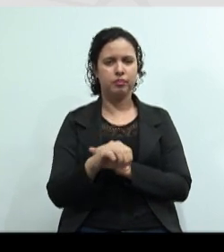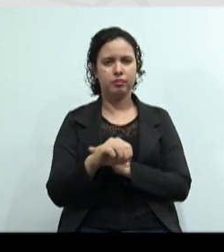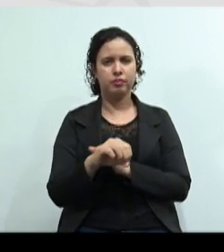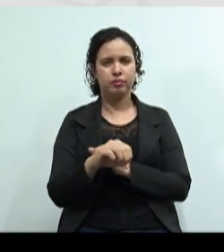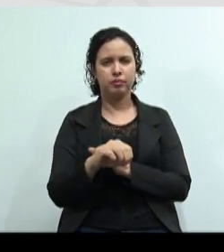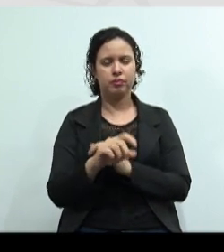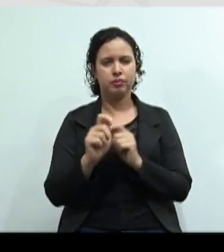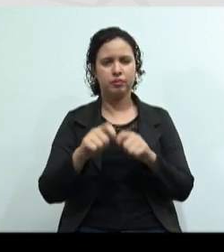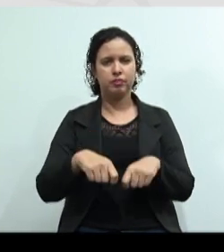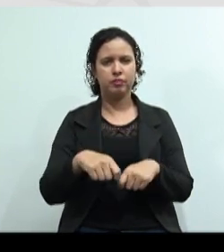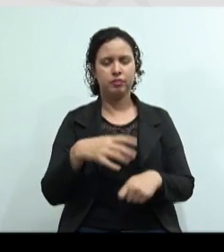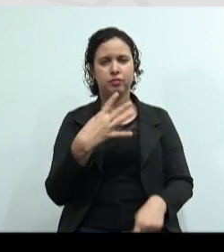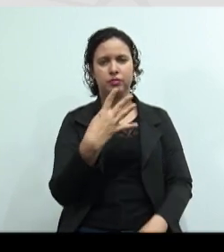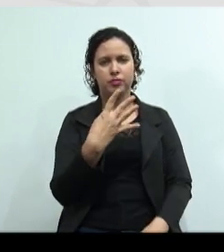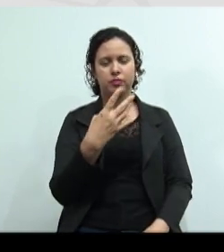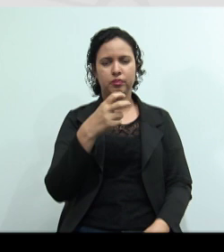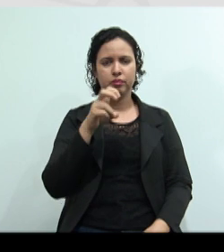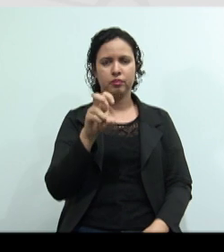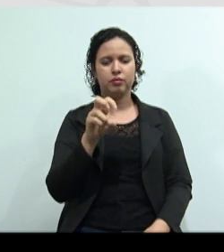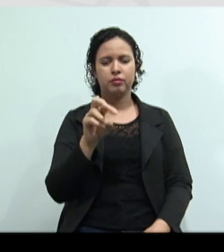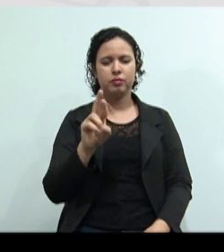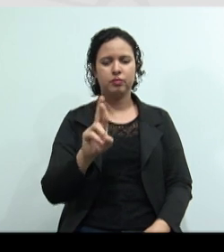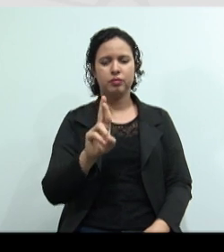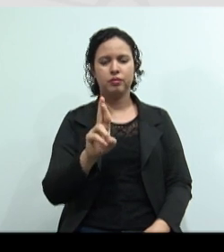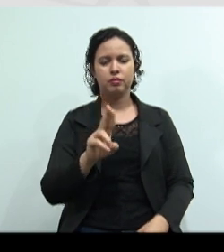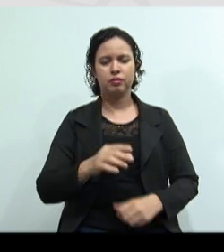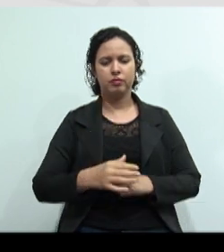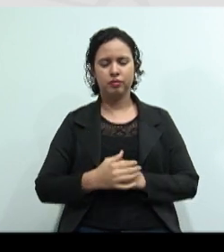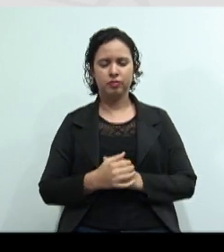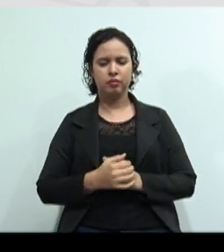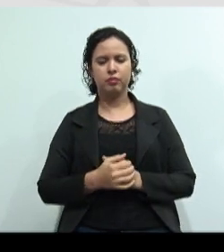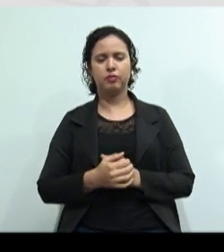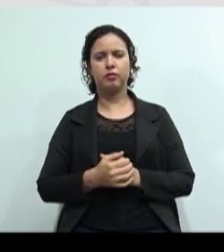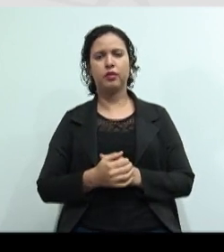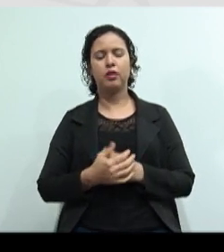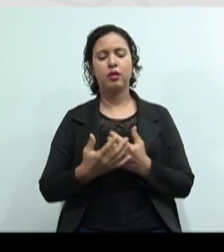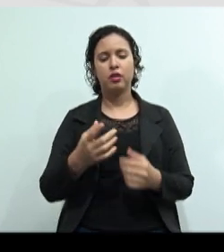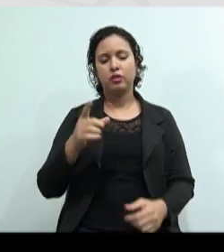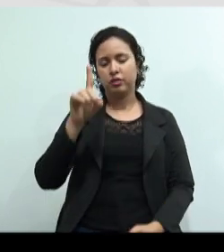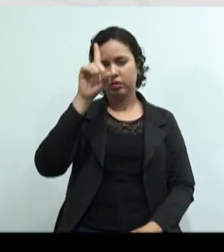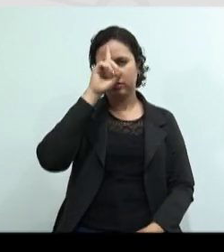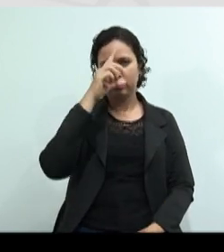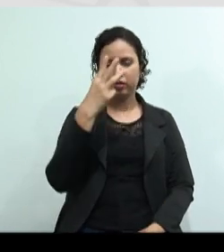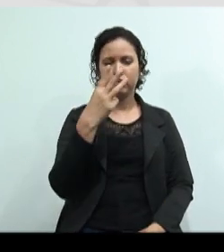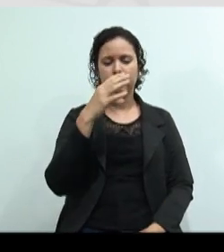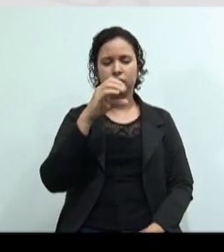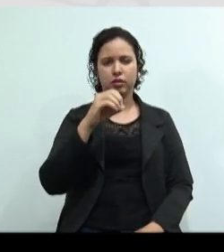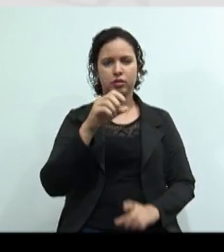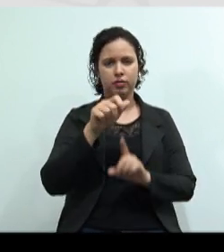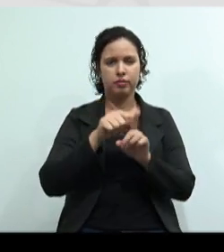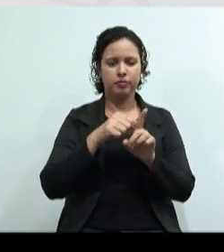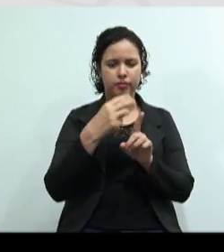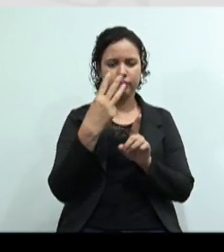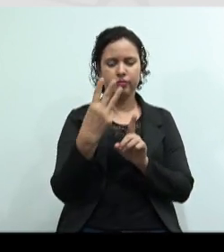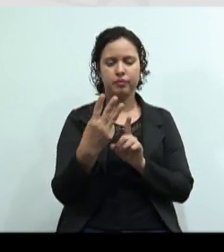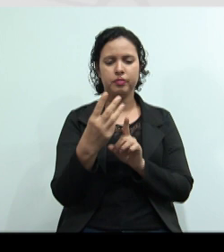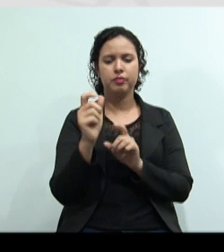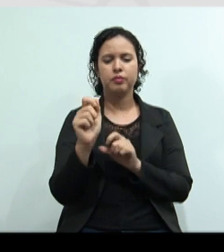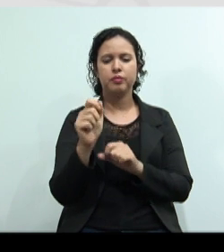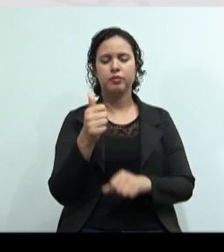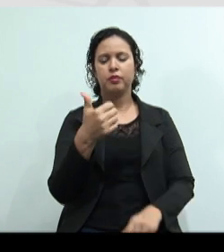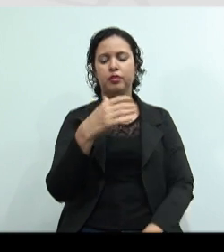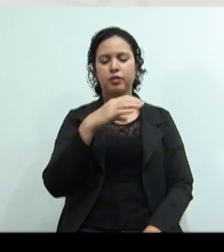4,50 dá 45. Então, o saldo final do dia 30/3 foram 10 leite